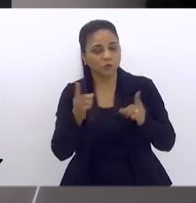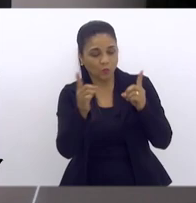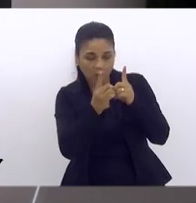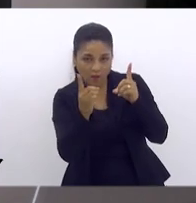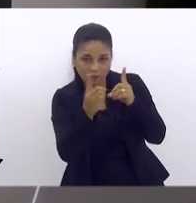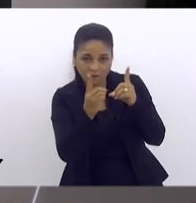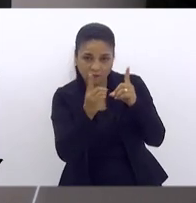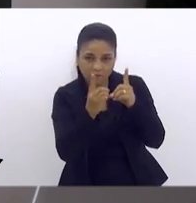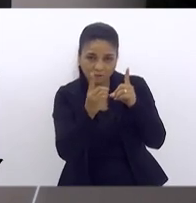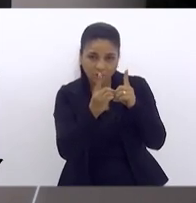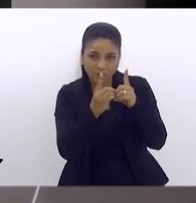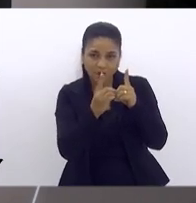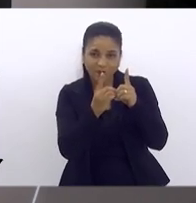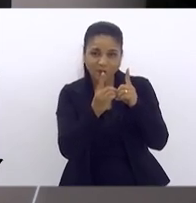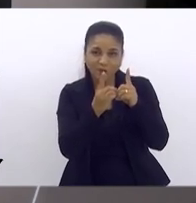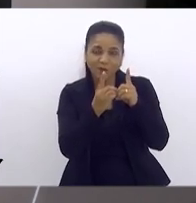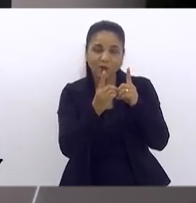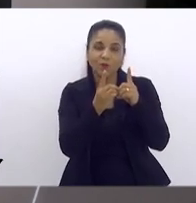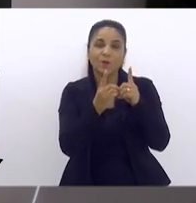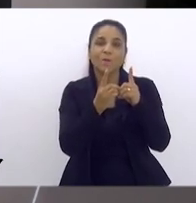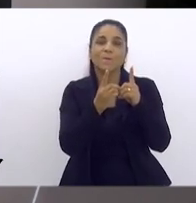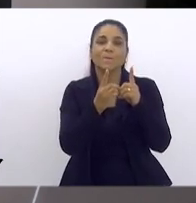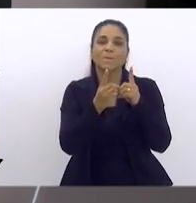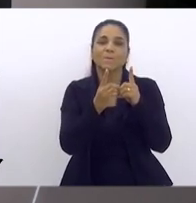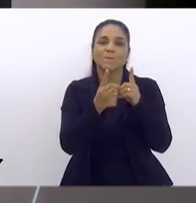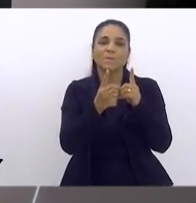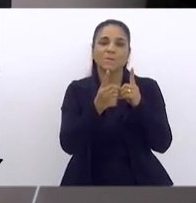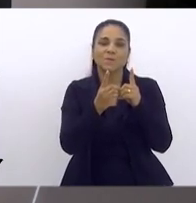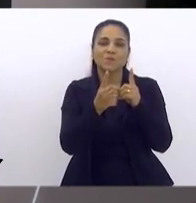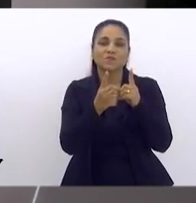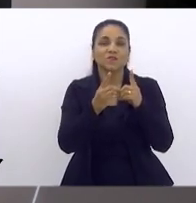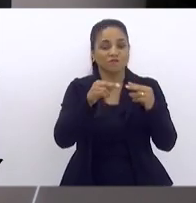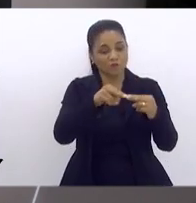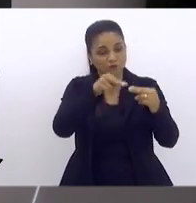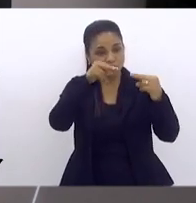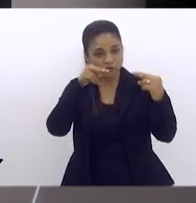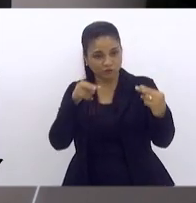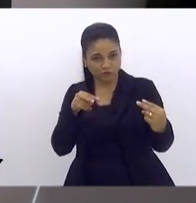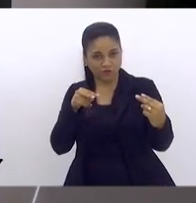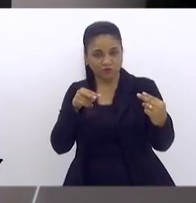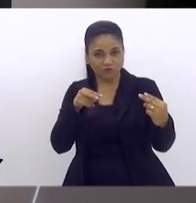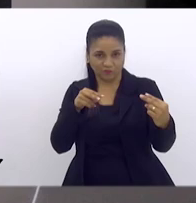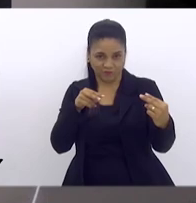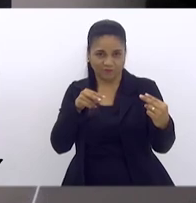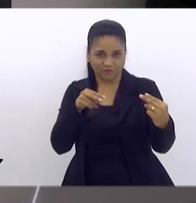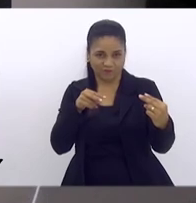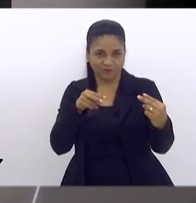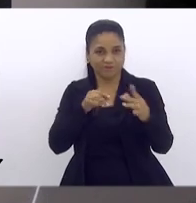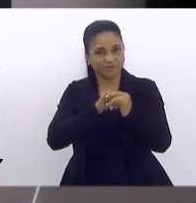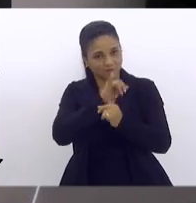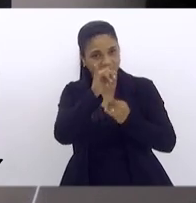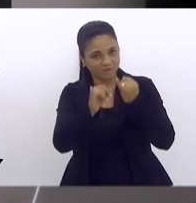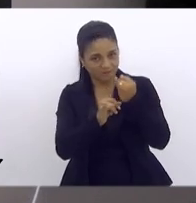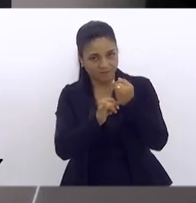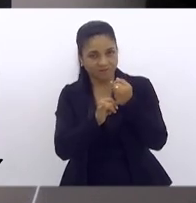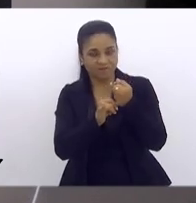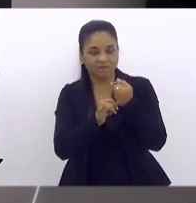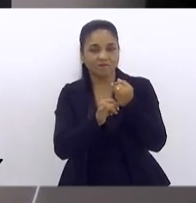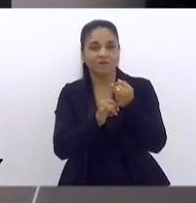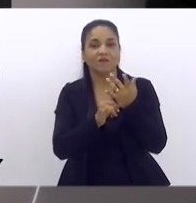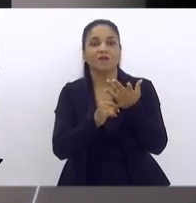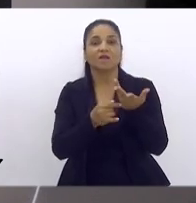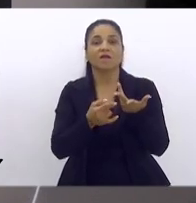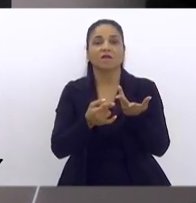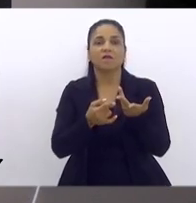atendimento inteiro ele começou ele passou a ser todo digital e eletrônico E aí então houve